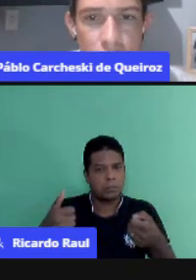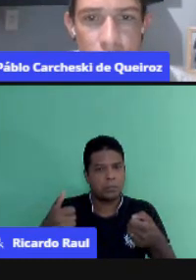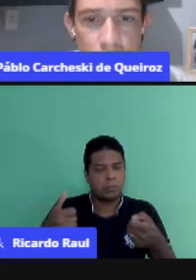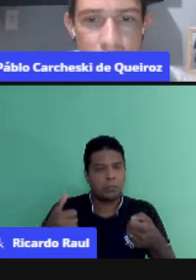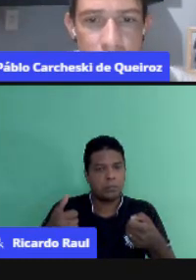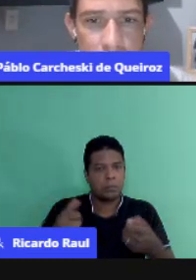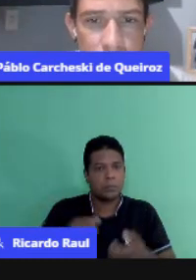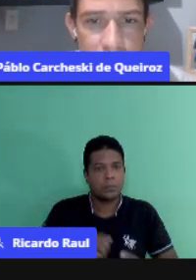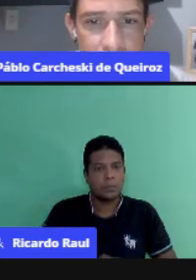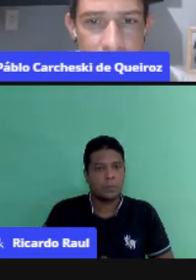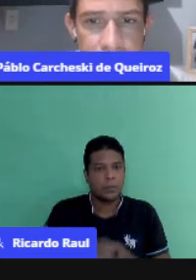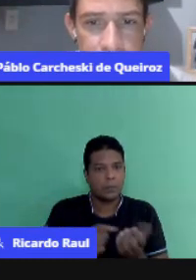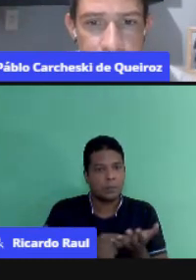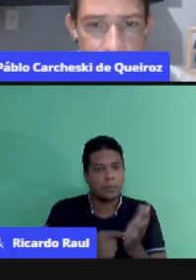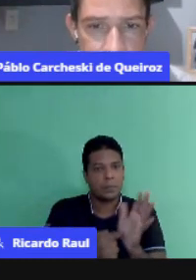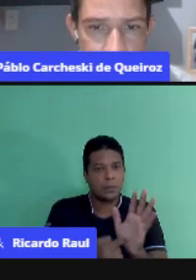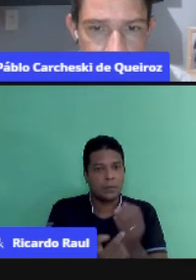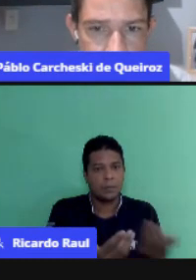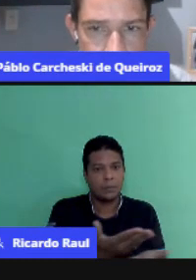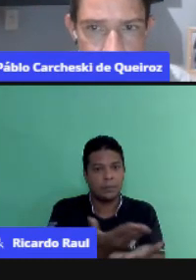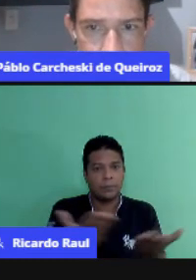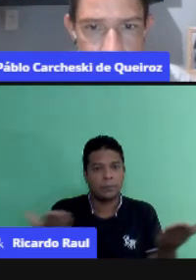eu apresentei para vocês, né?